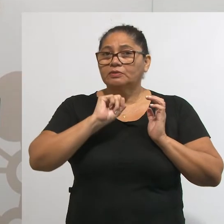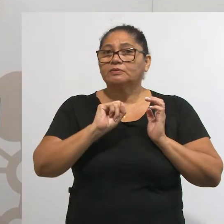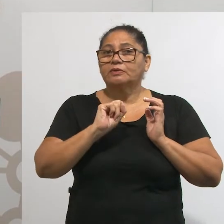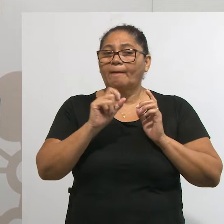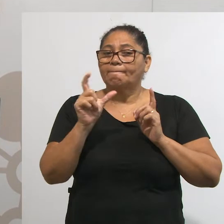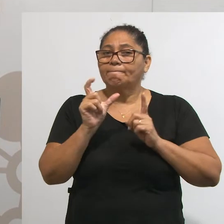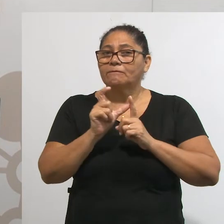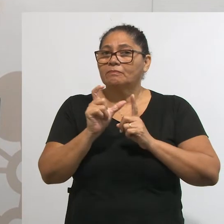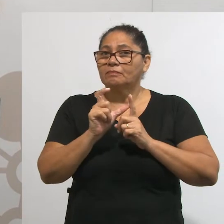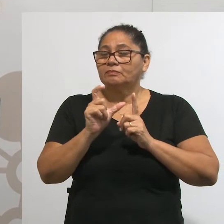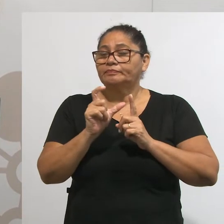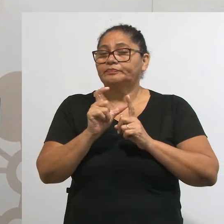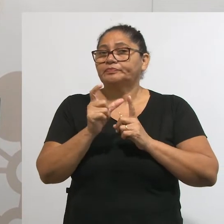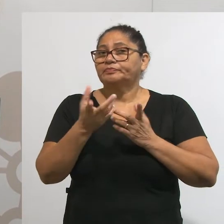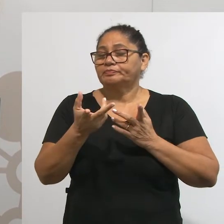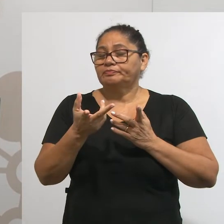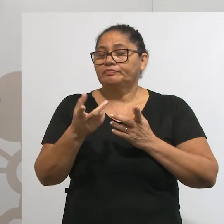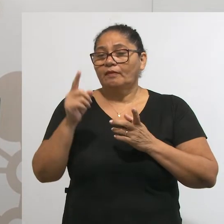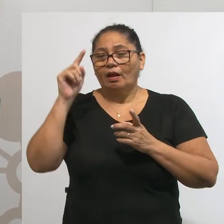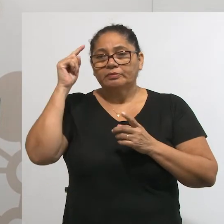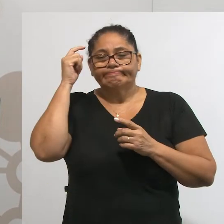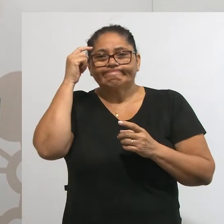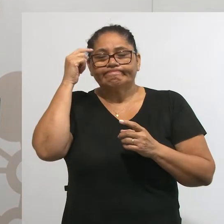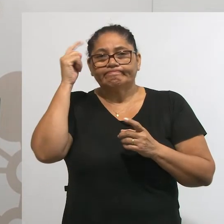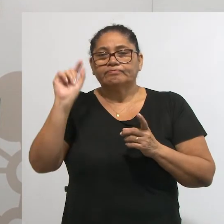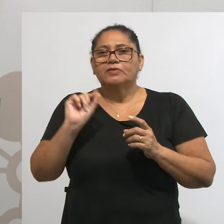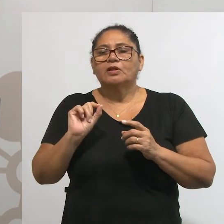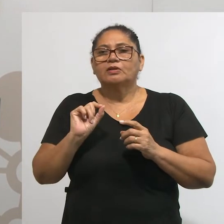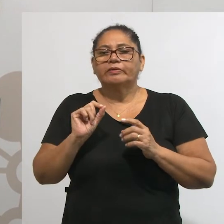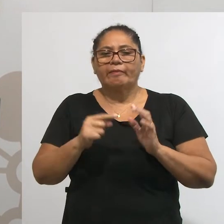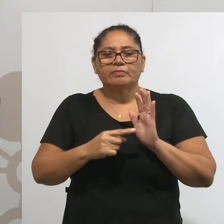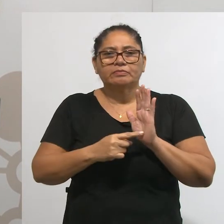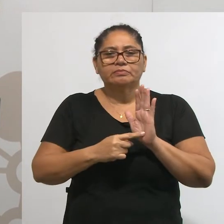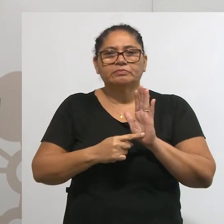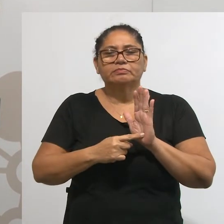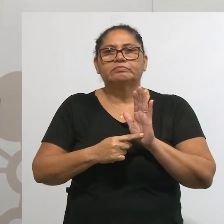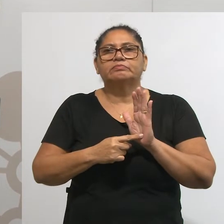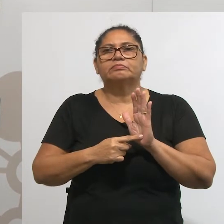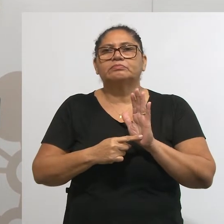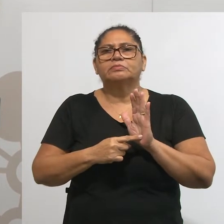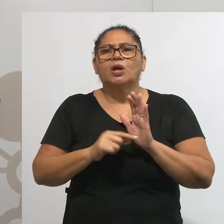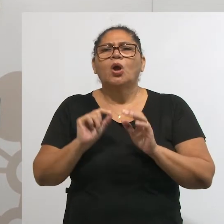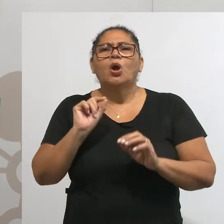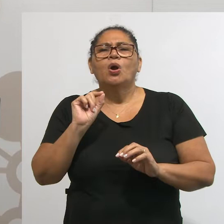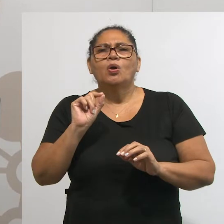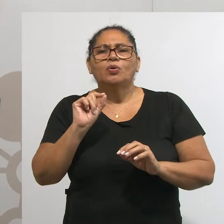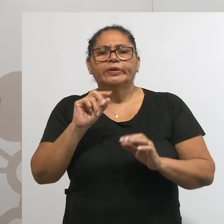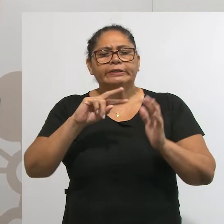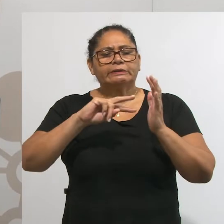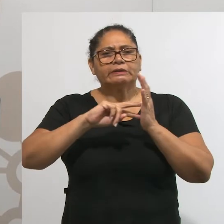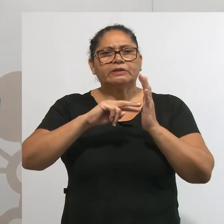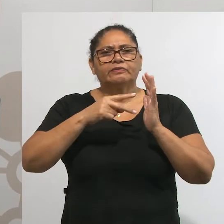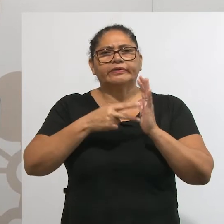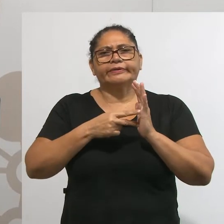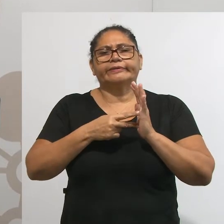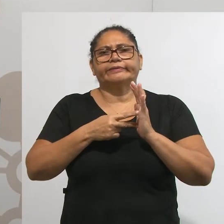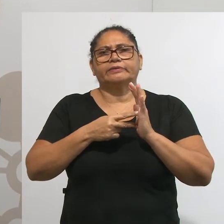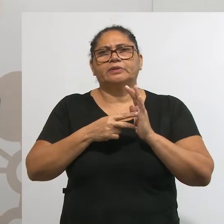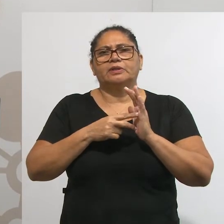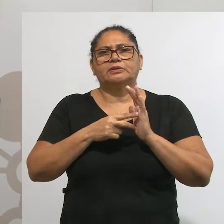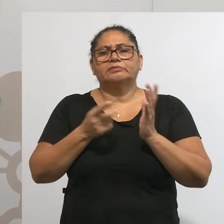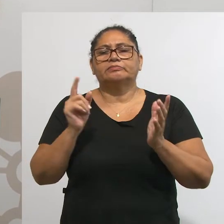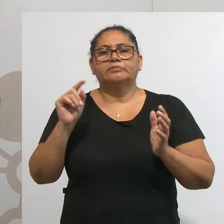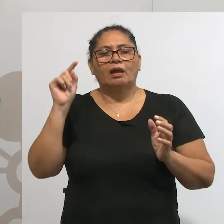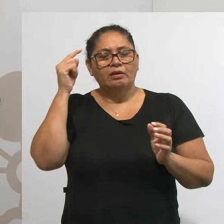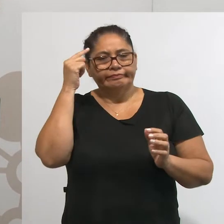Freire, as palavras ação e reflexão, né, estão bem presentes, né, no discurso dele. O que significa a ação e a reflexão